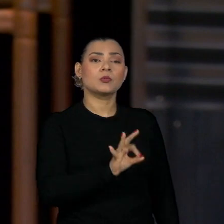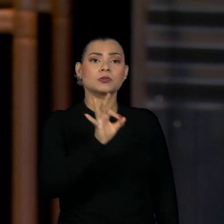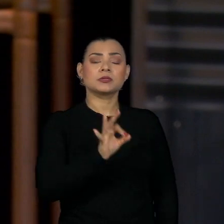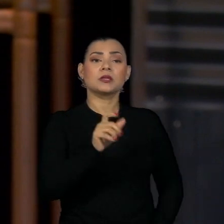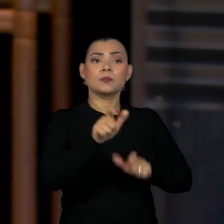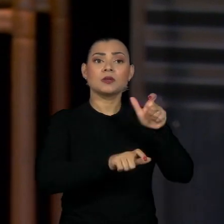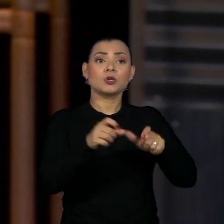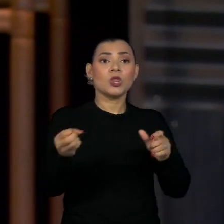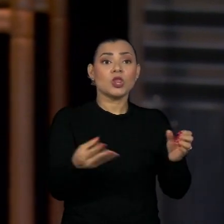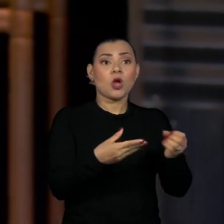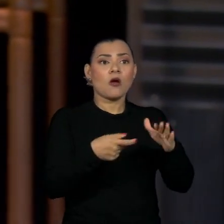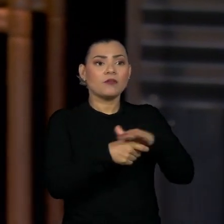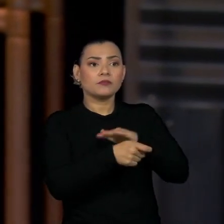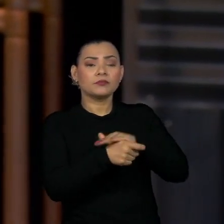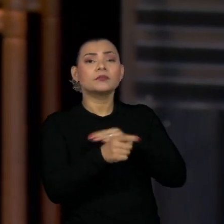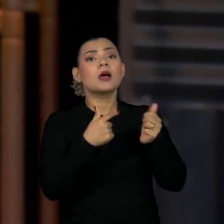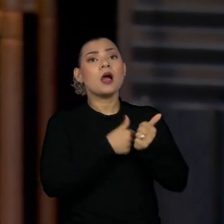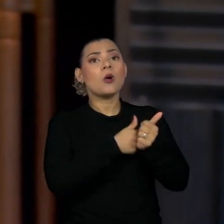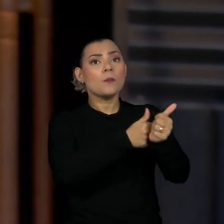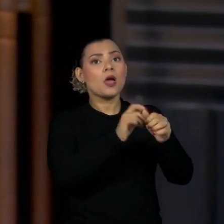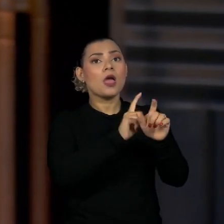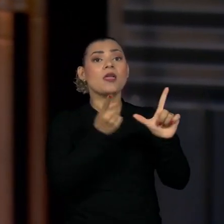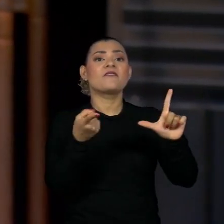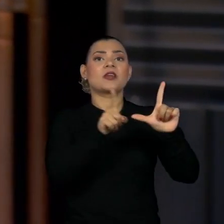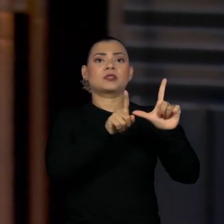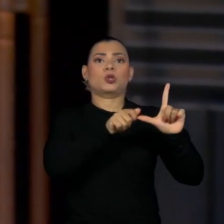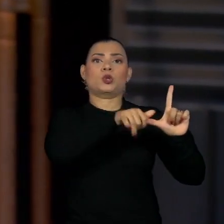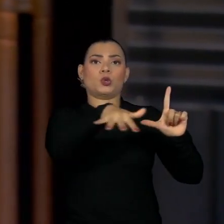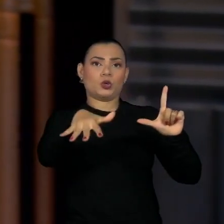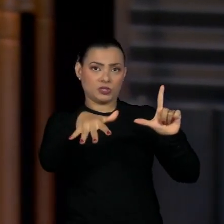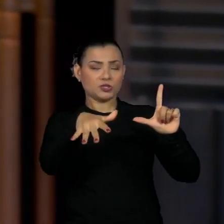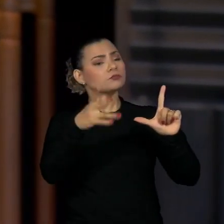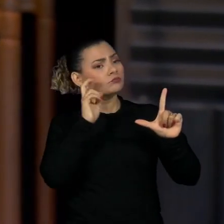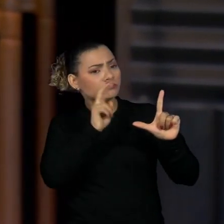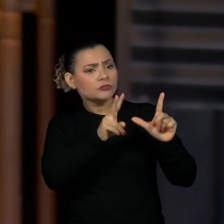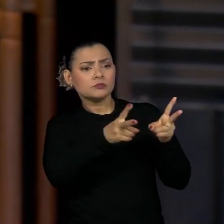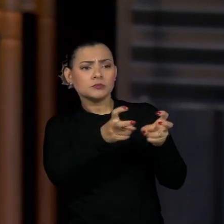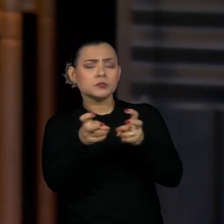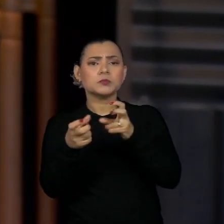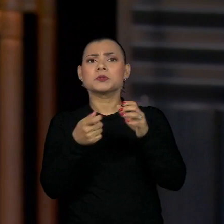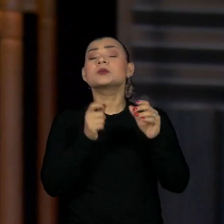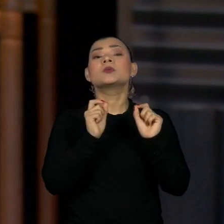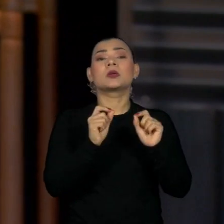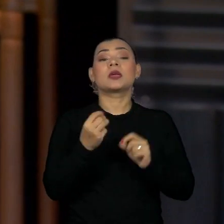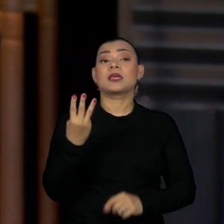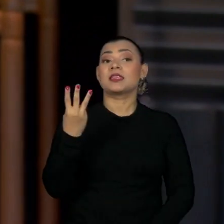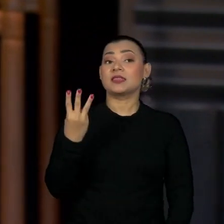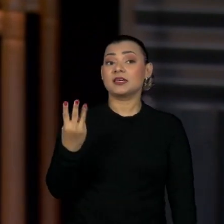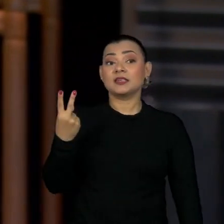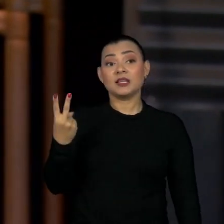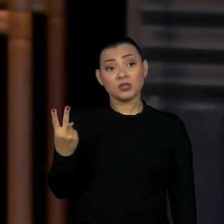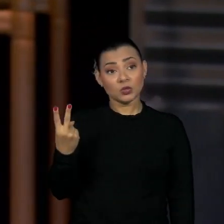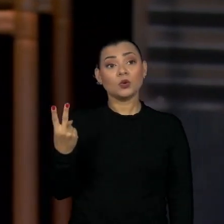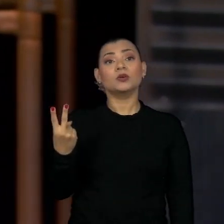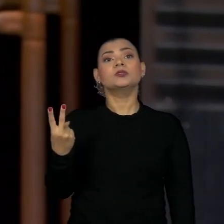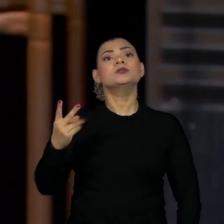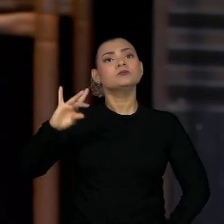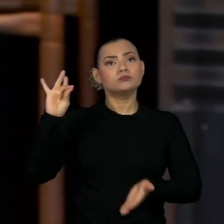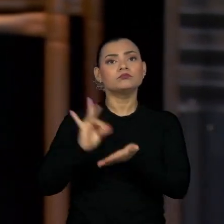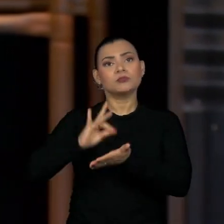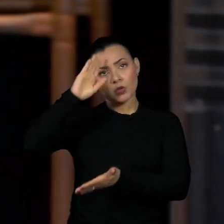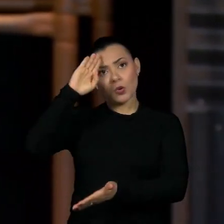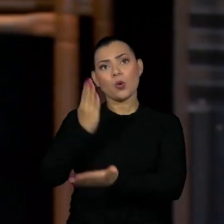investidores acompanham influenciadores digitais desses novos investidores e 32%